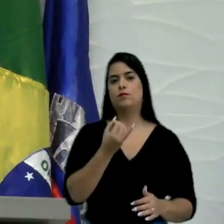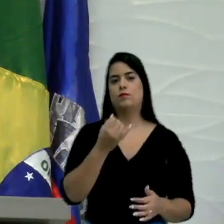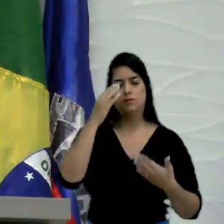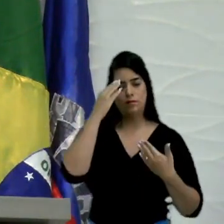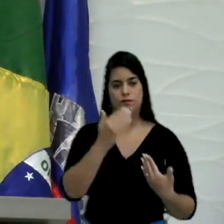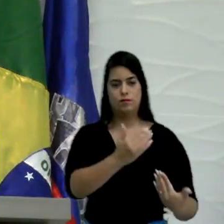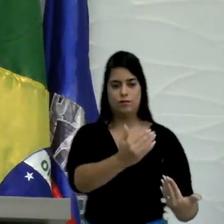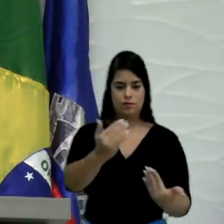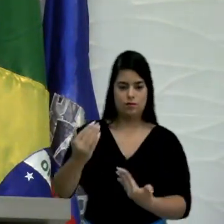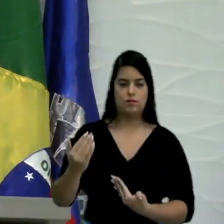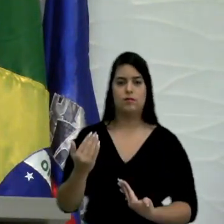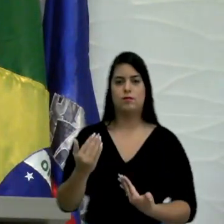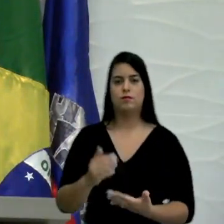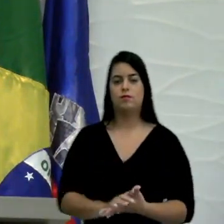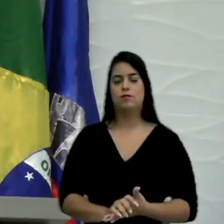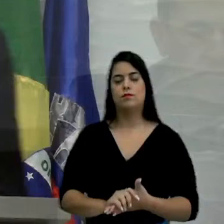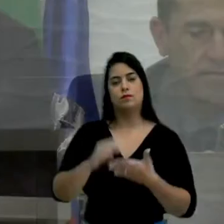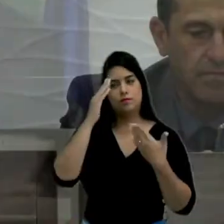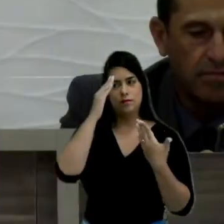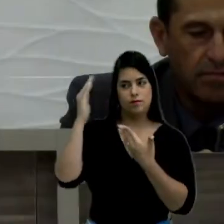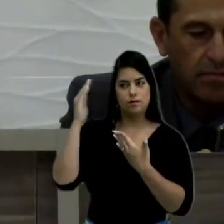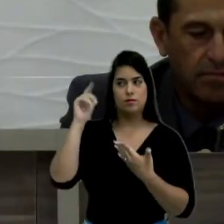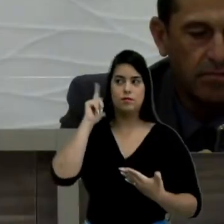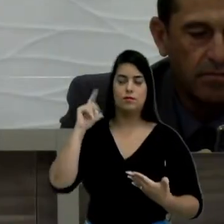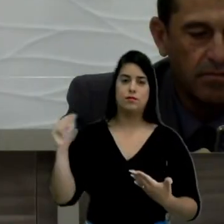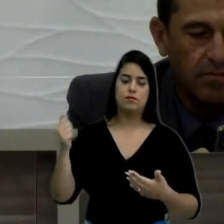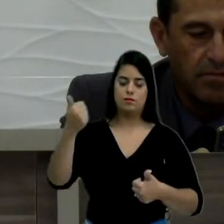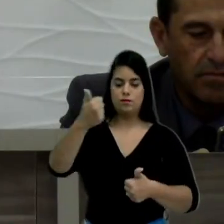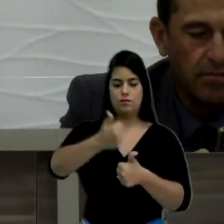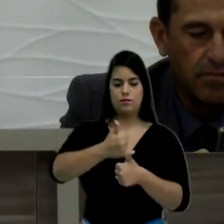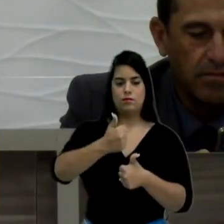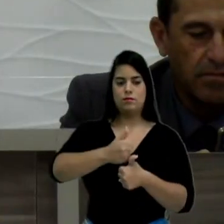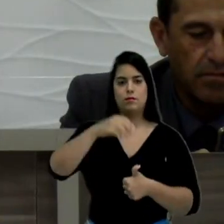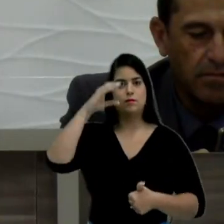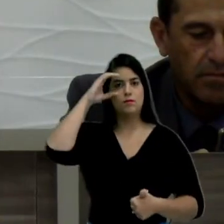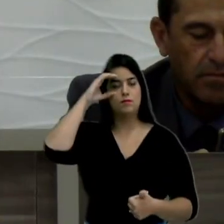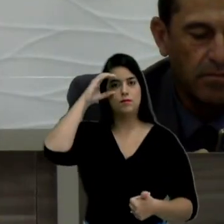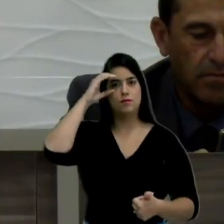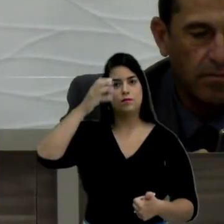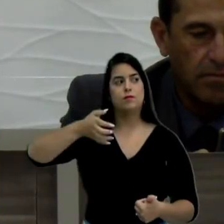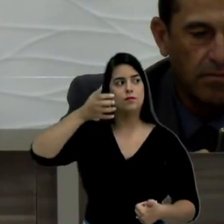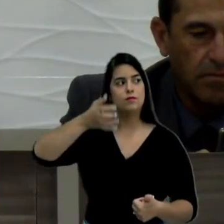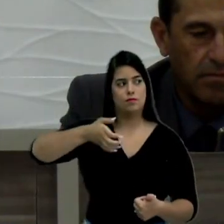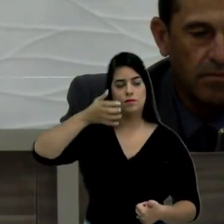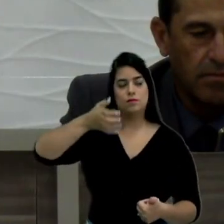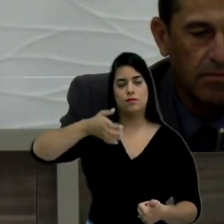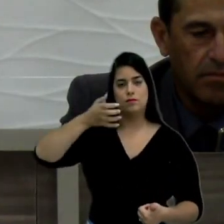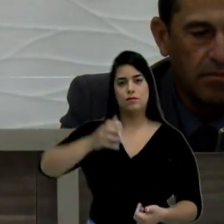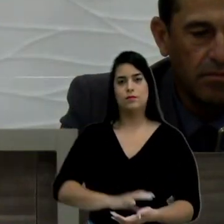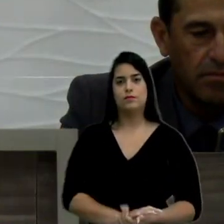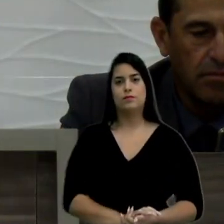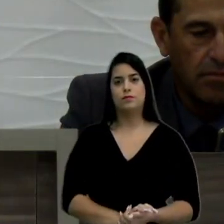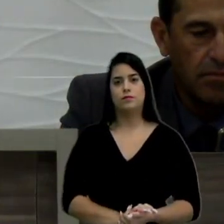a todos. Agradeço ao vereador Léo. Passa a presidência para a vereadora Cícera. Vou fazer uso da palavra.